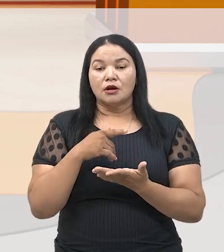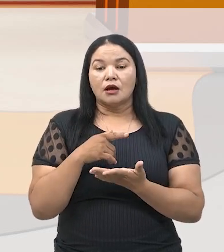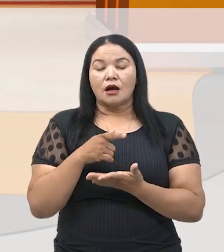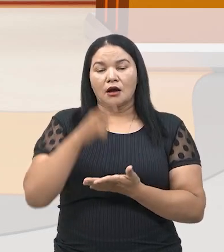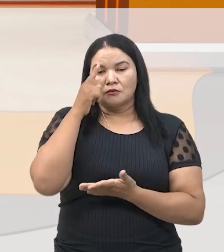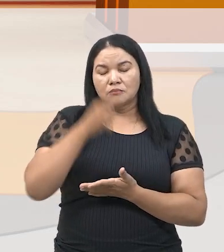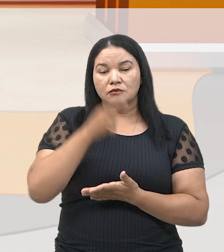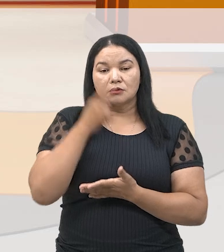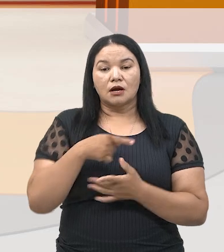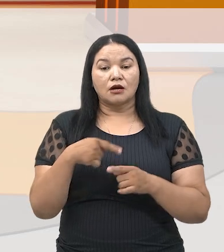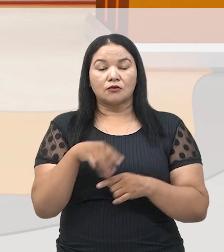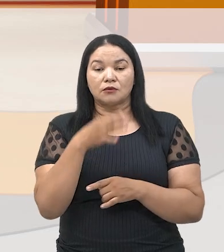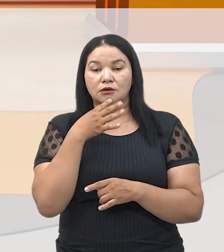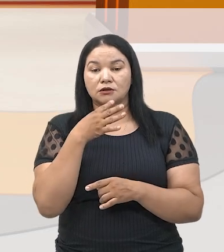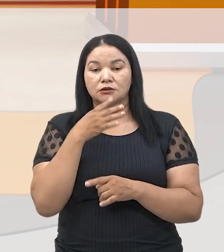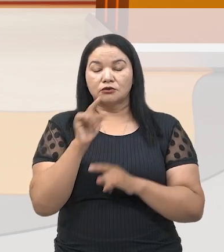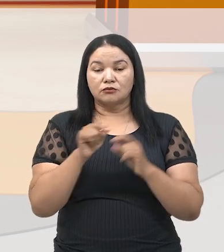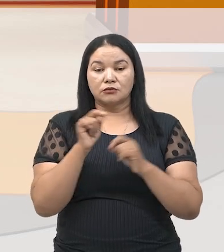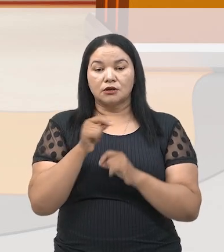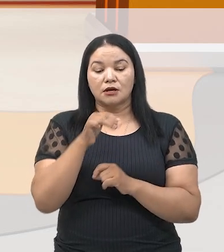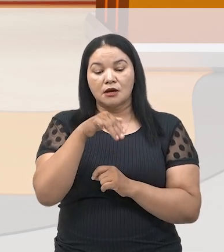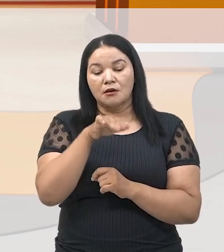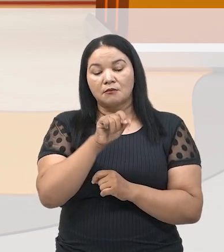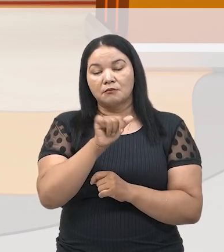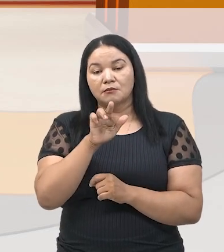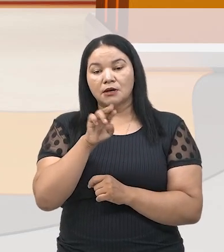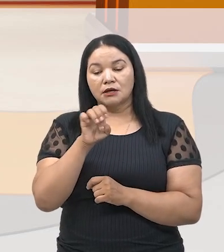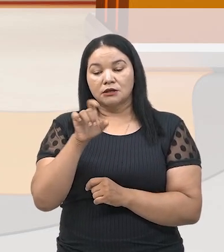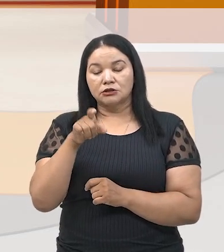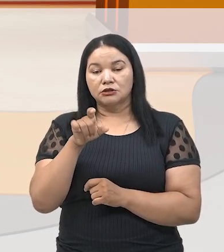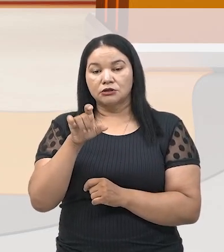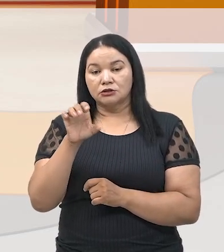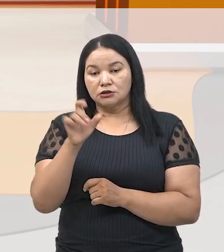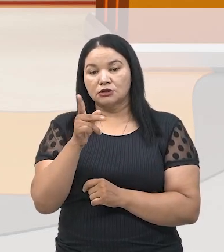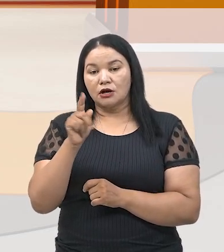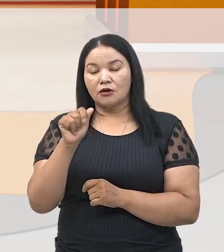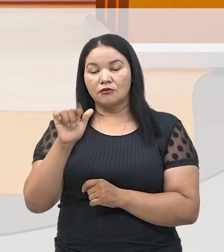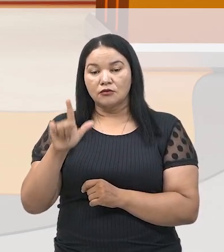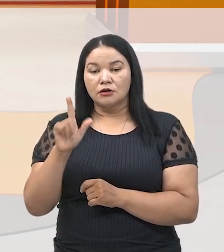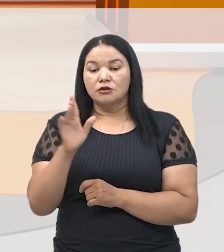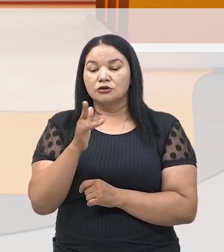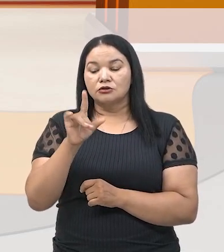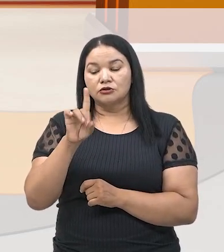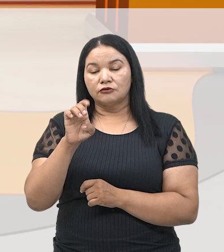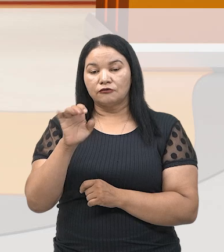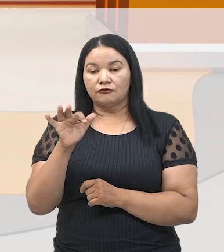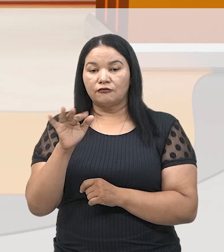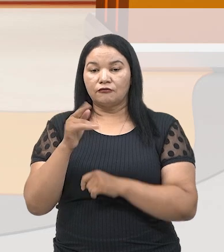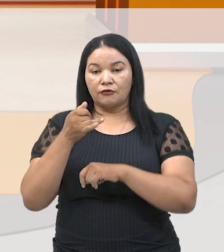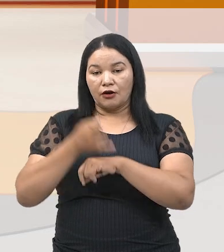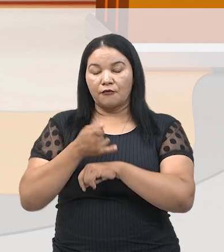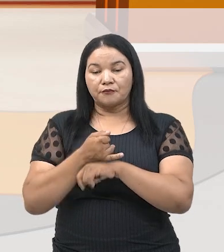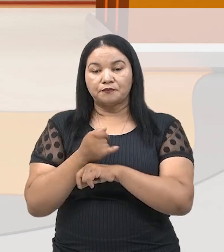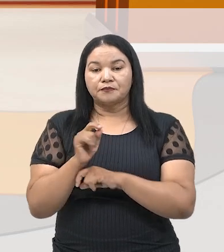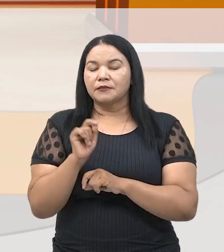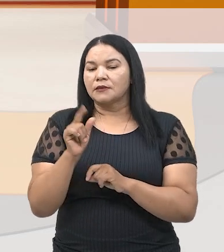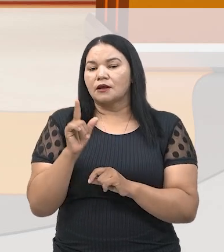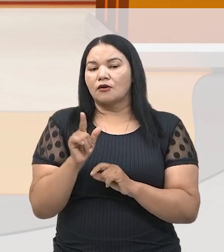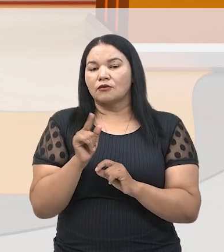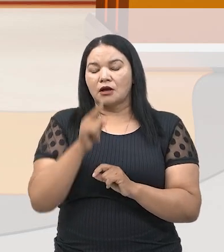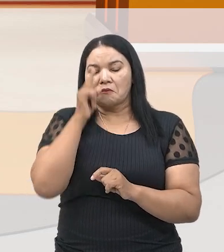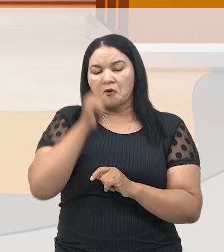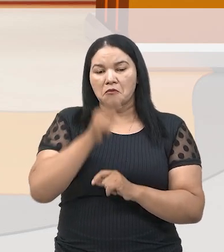como Marechal de Ferro, certo? Então, essas características de autoritarismo,